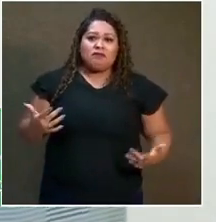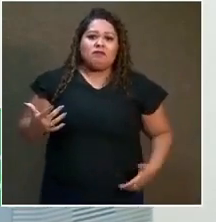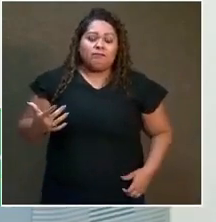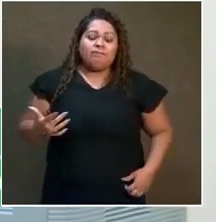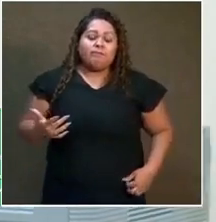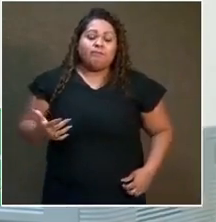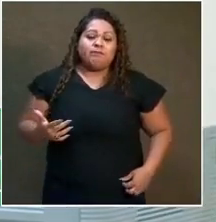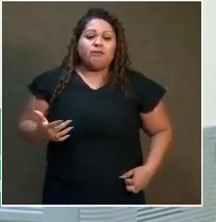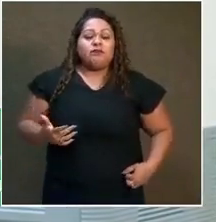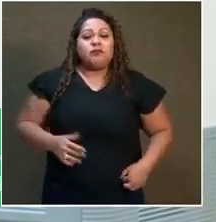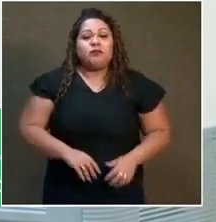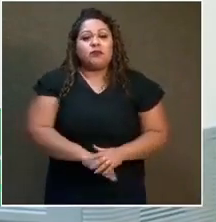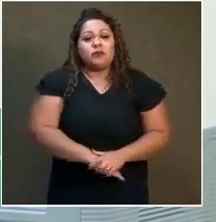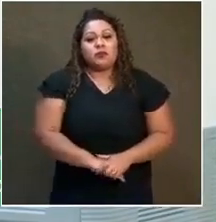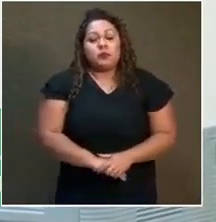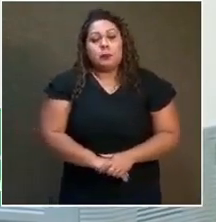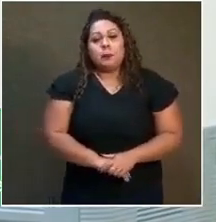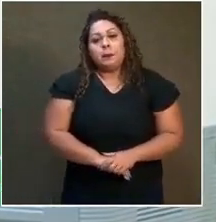o fazer?